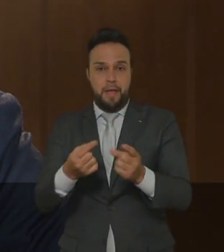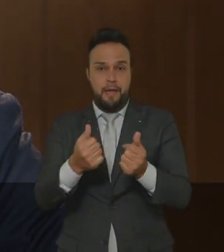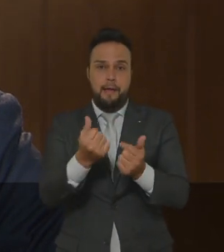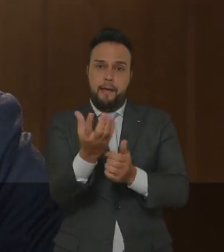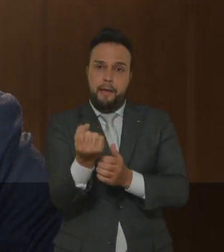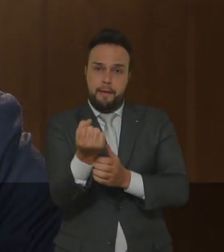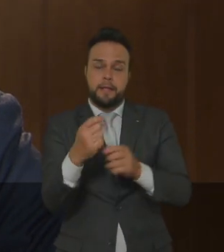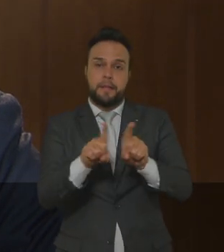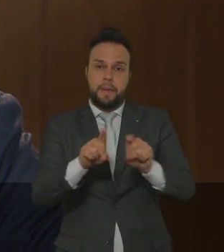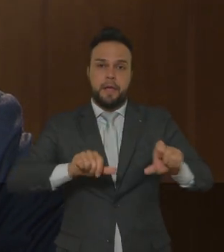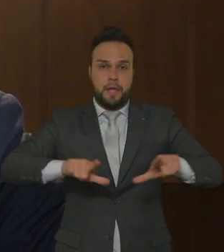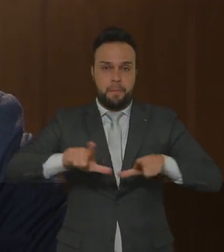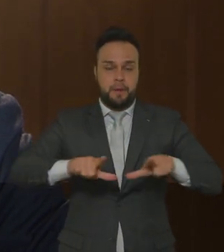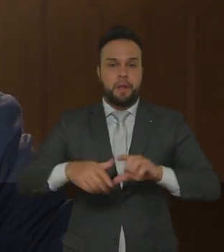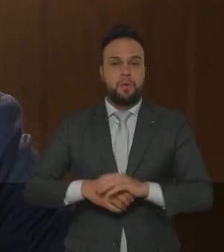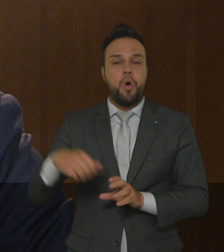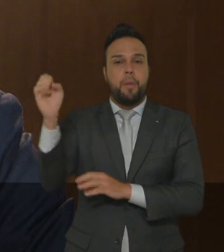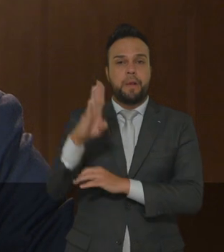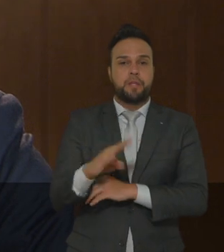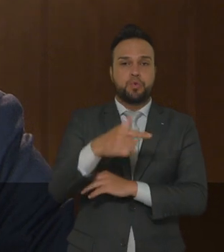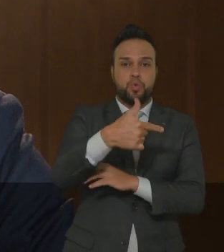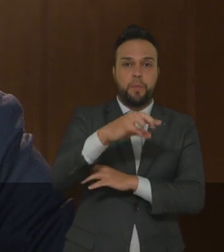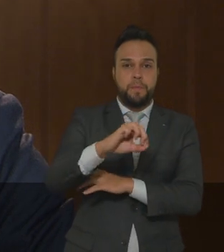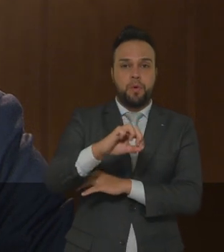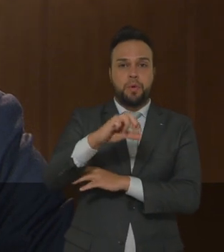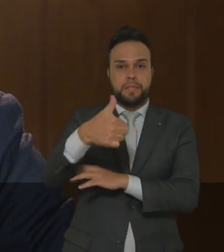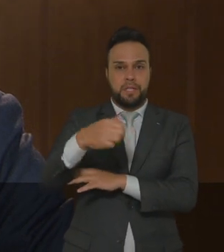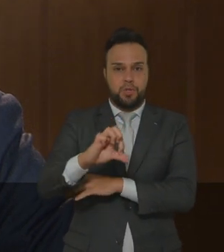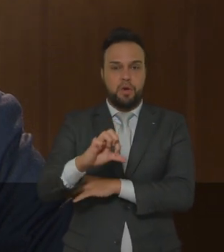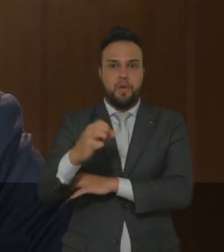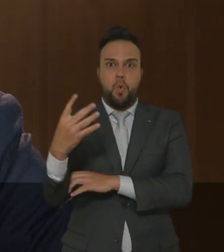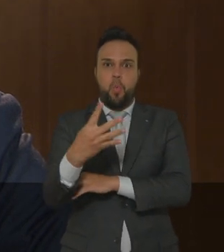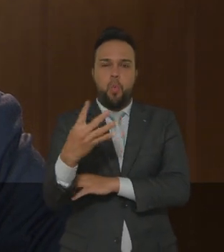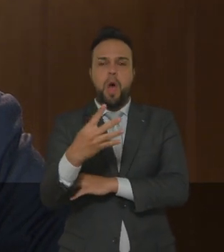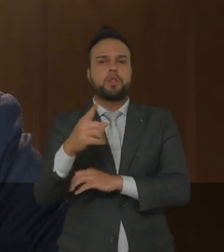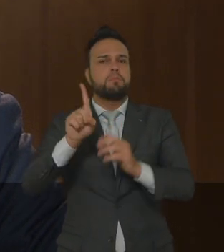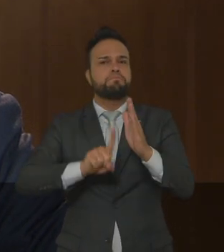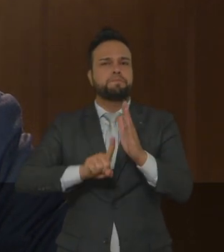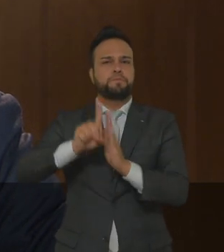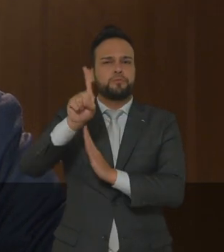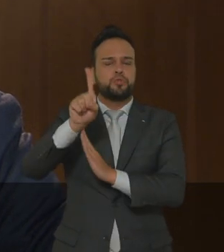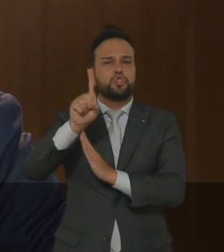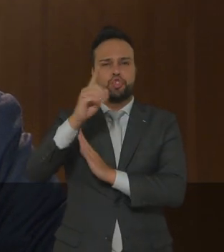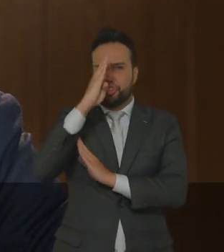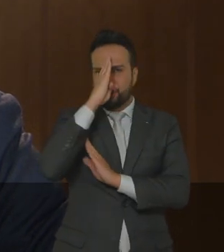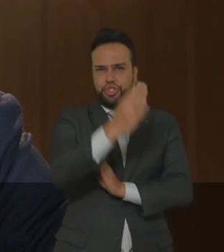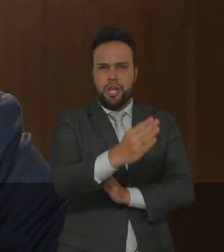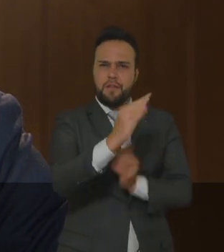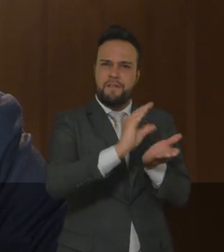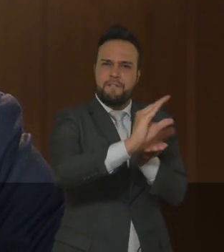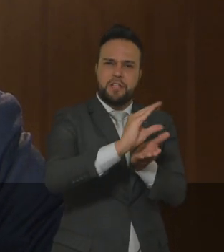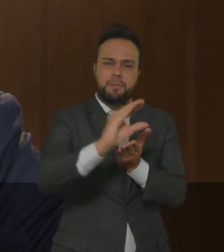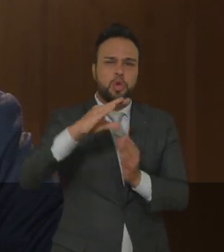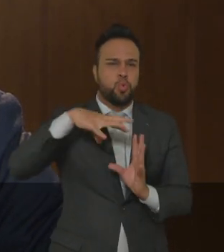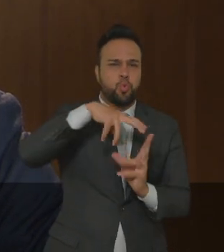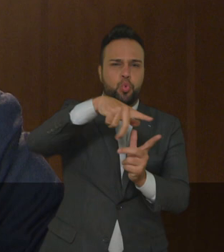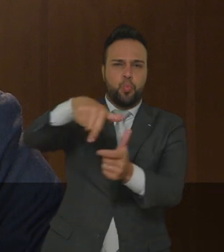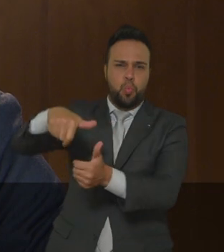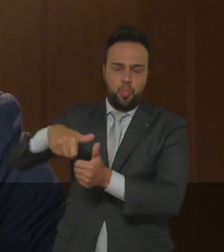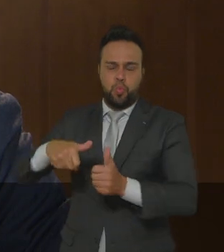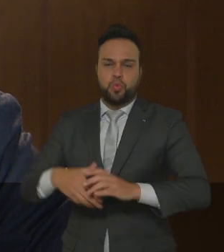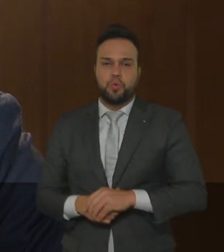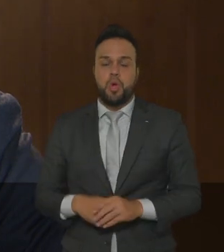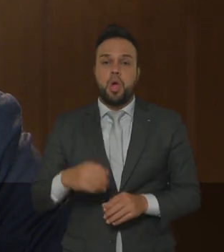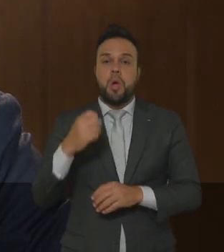o Brasil foi em 2019 o quatro moda estilo de vez e diretos em todo o mundo e